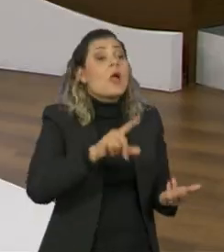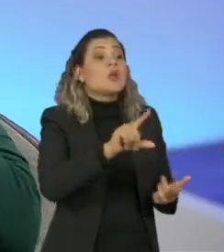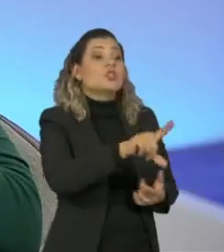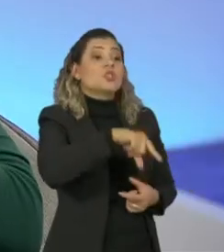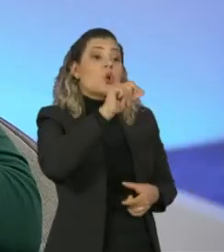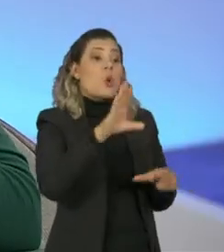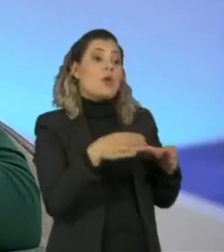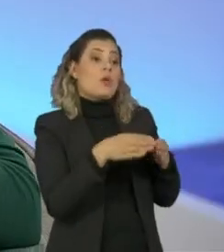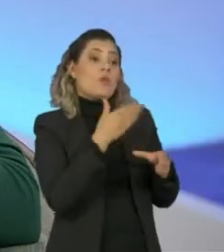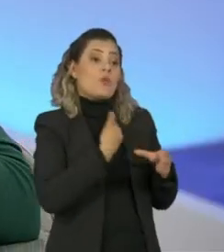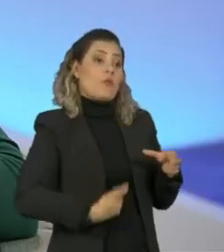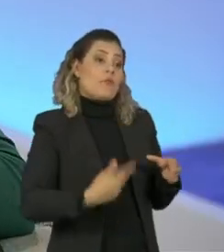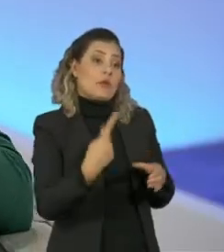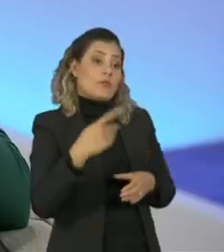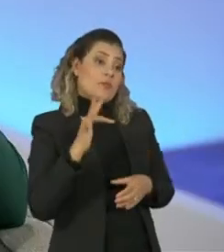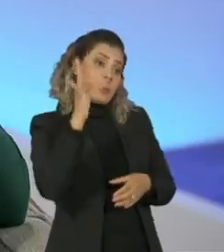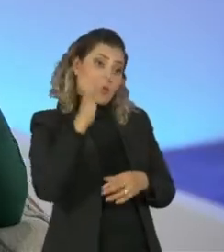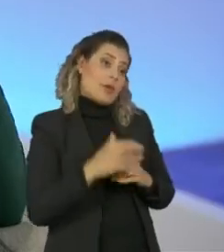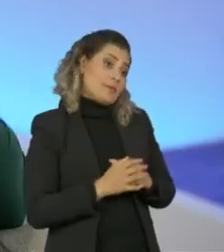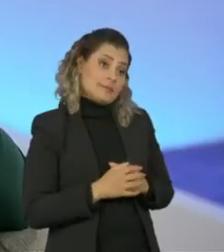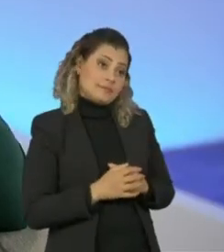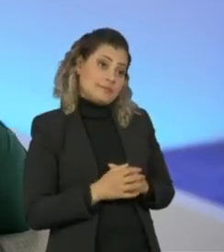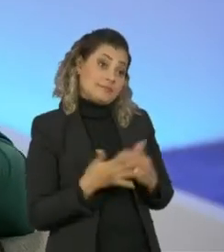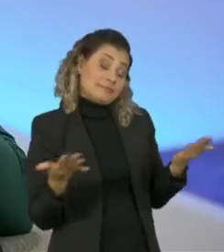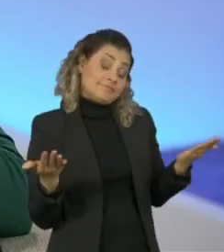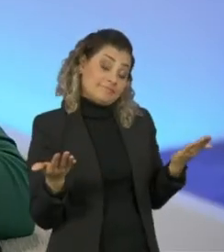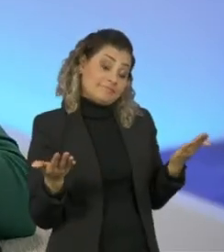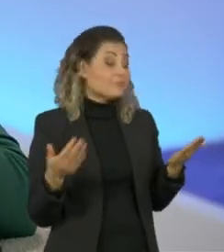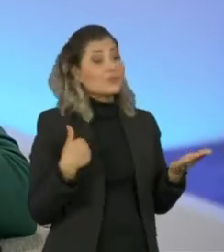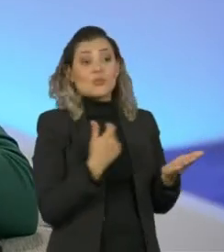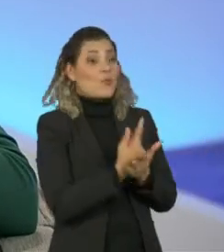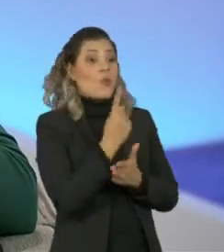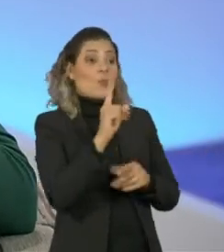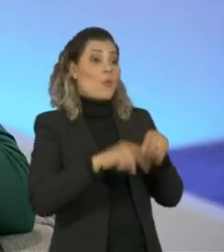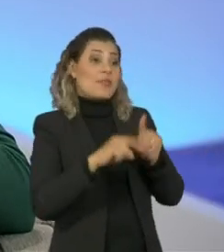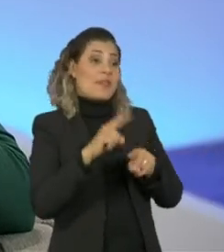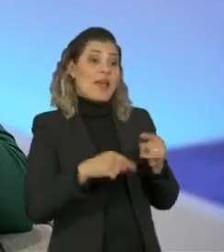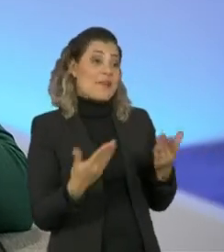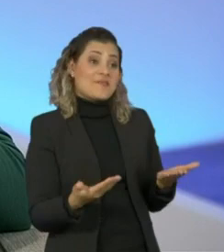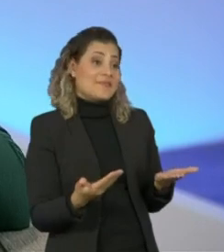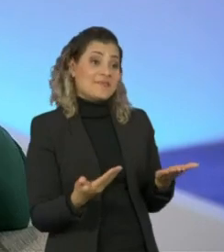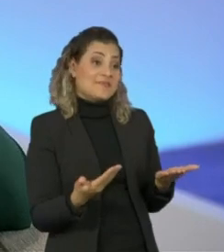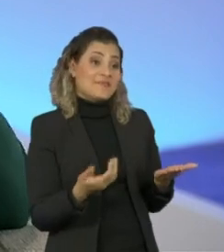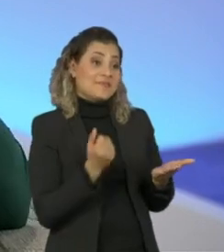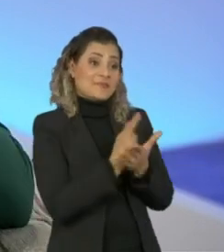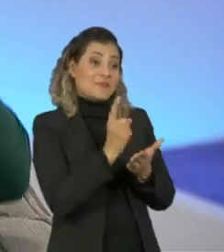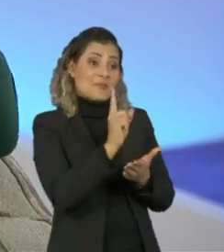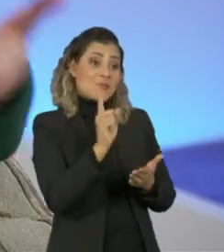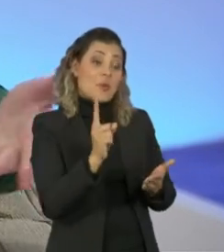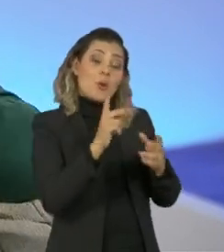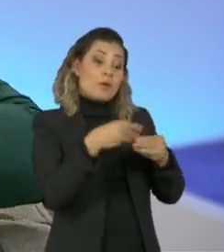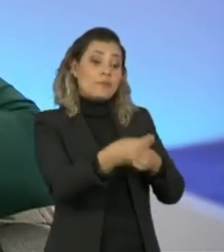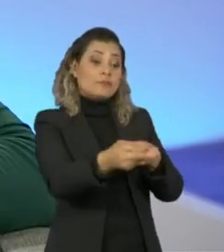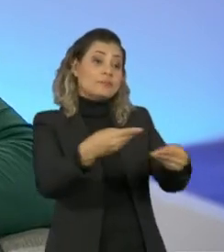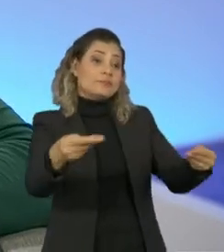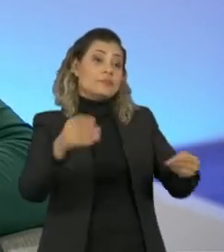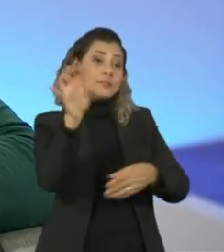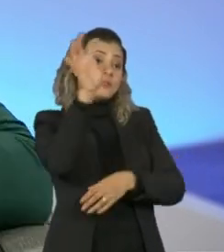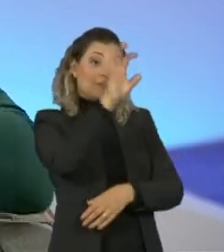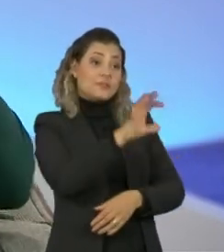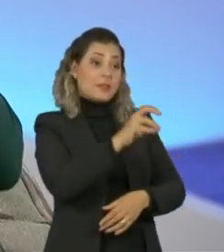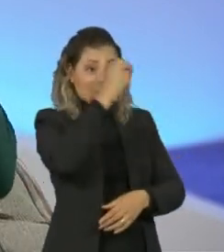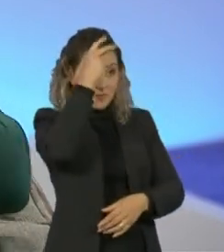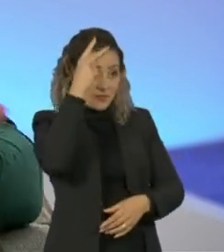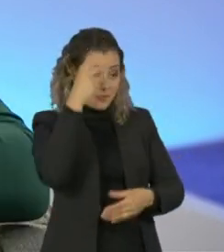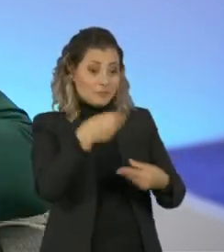do desgoverno federal, que não comprou os insumos e não distribuiu para os estados e para